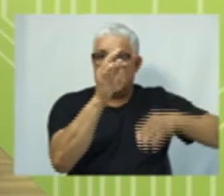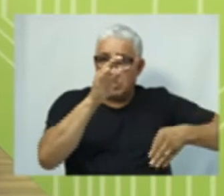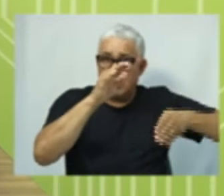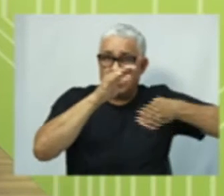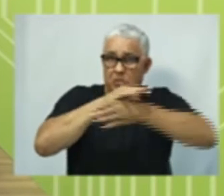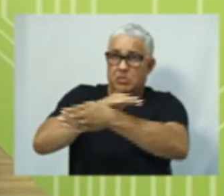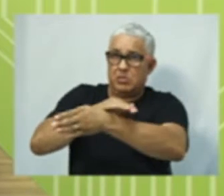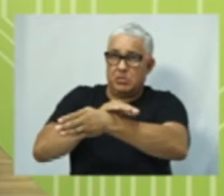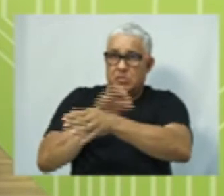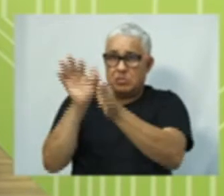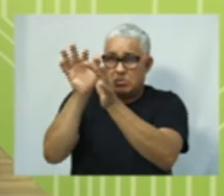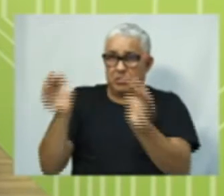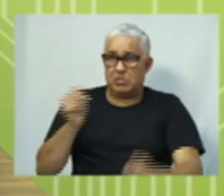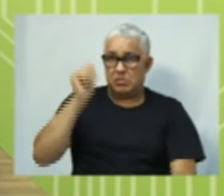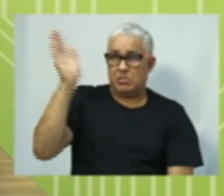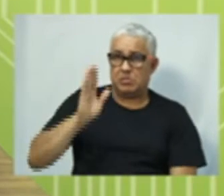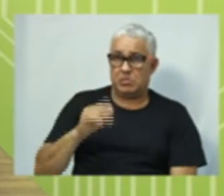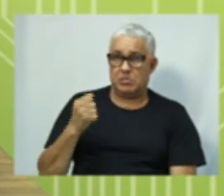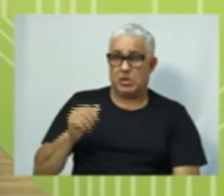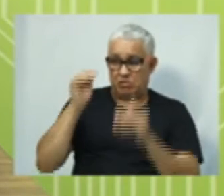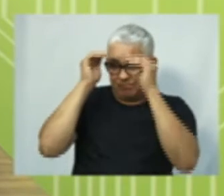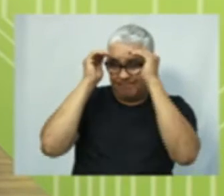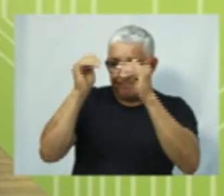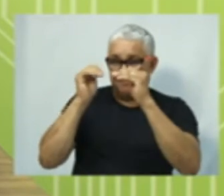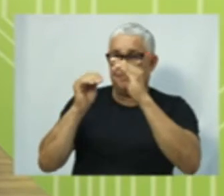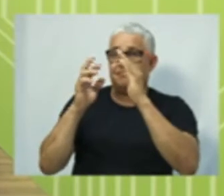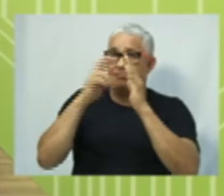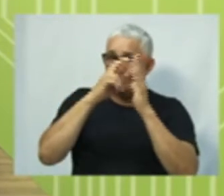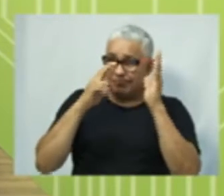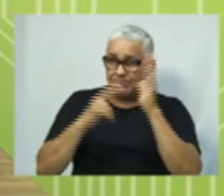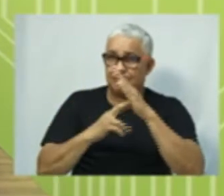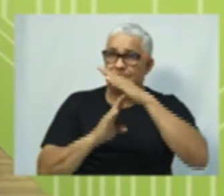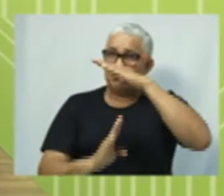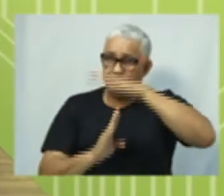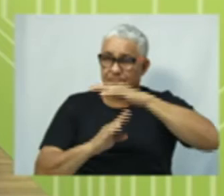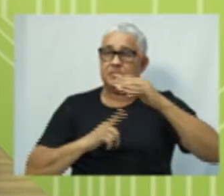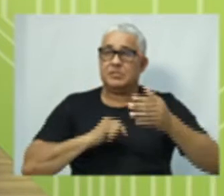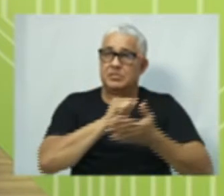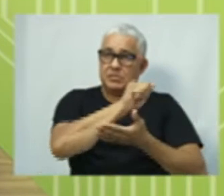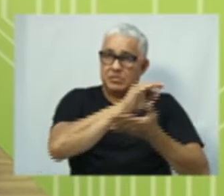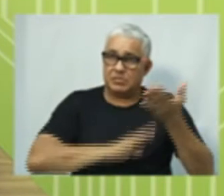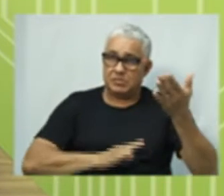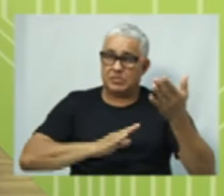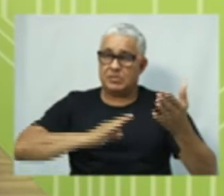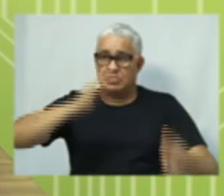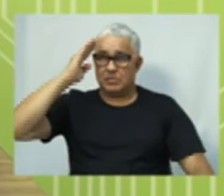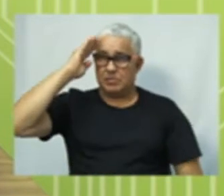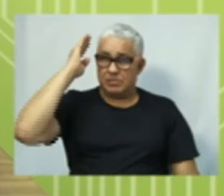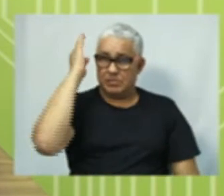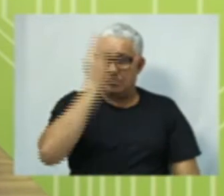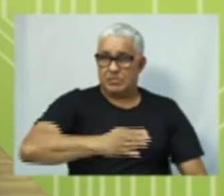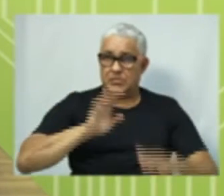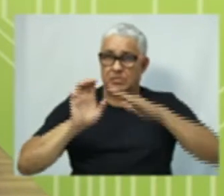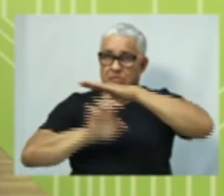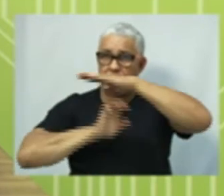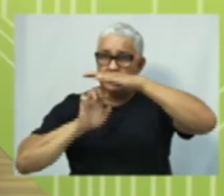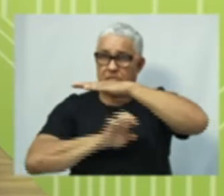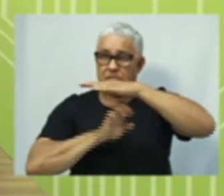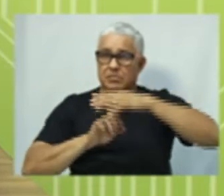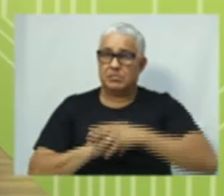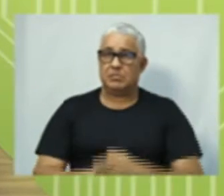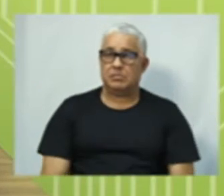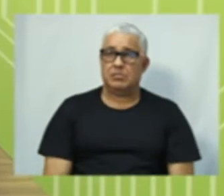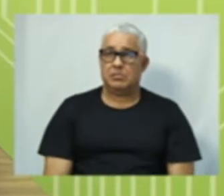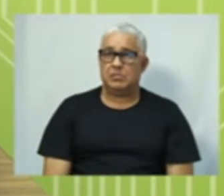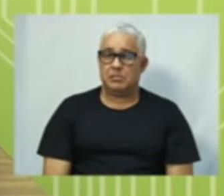dentro do Simples Nacional. Além disso, tem a atividade principal da empresa. A atividade principal da